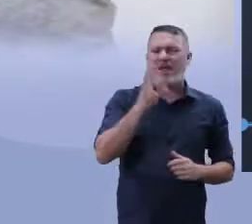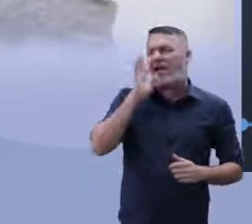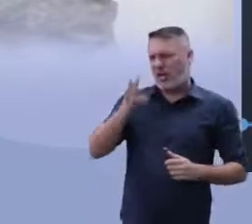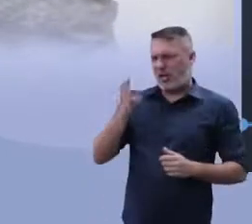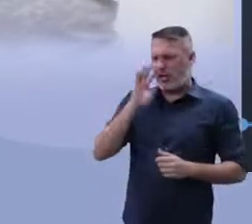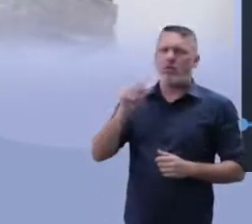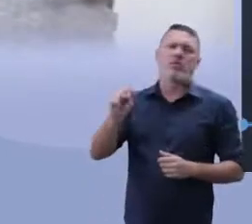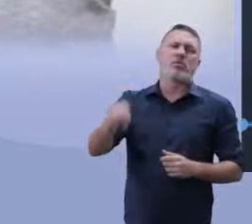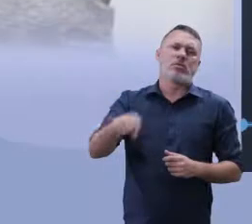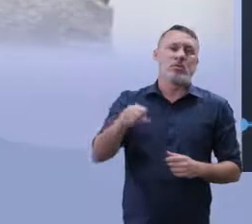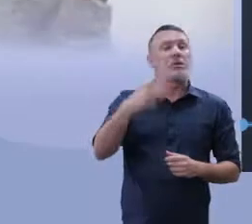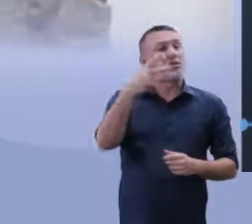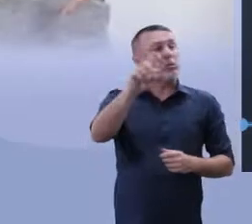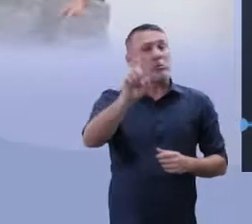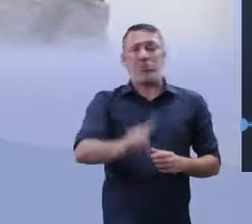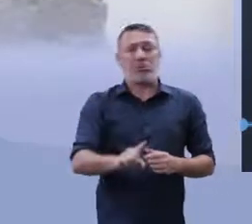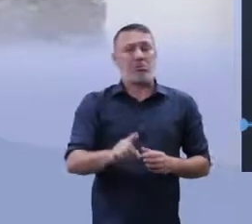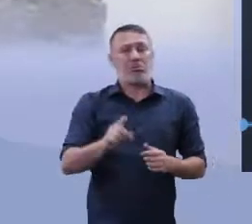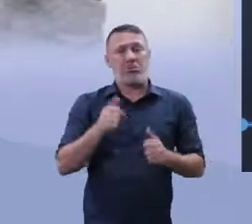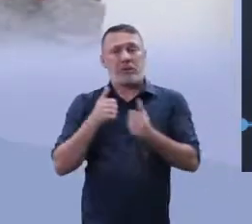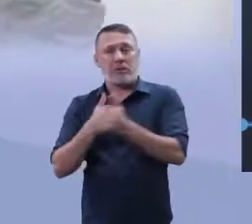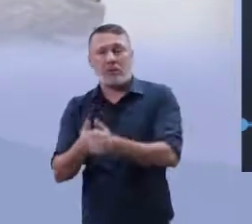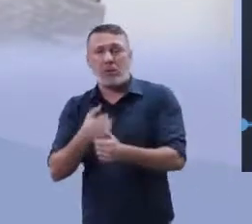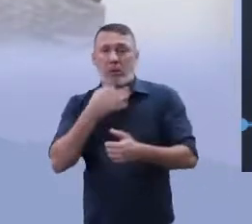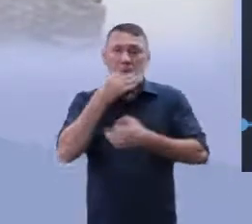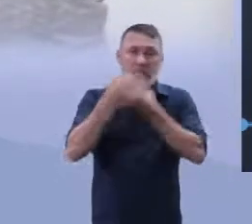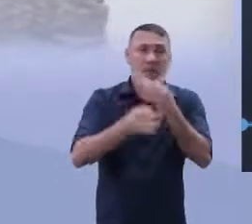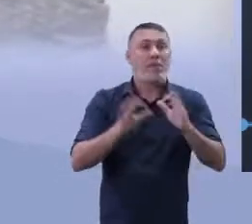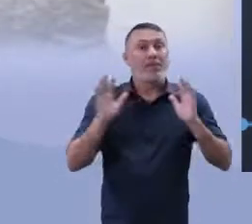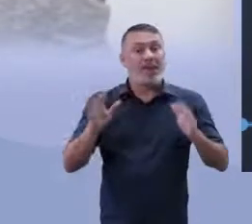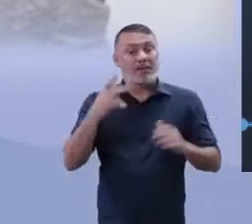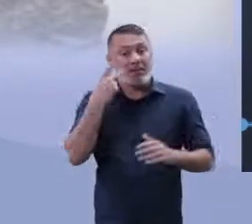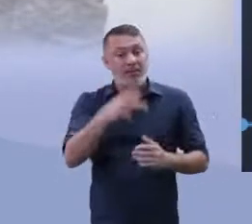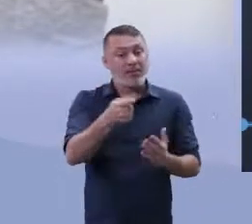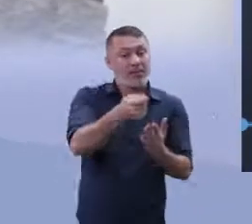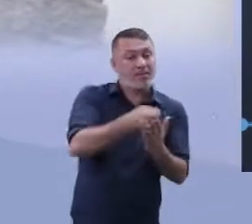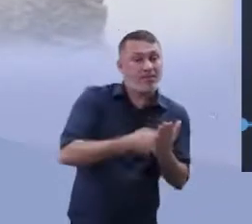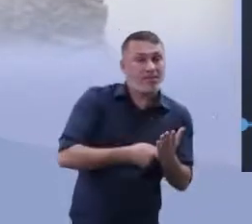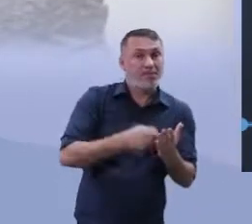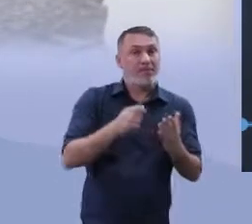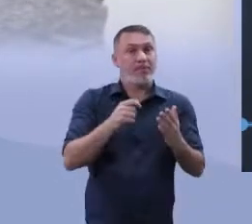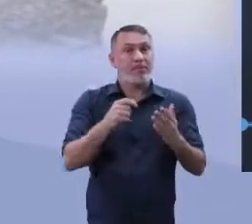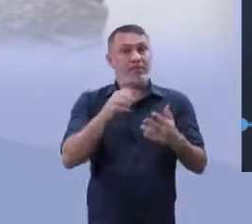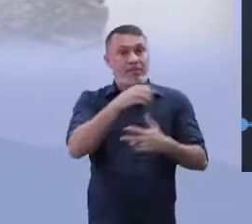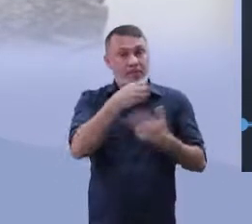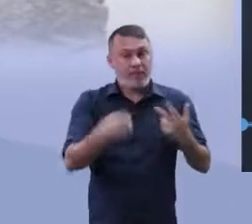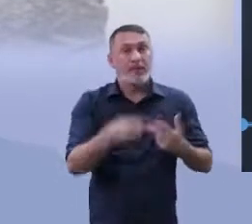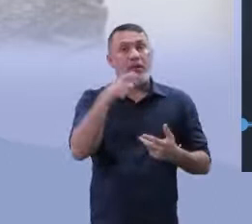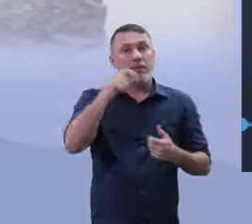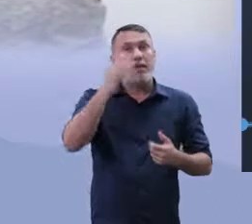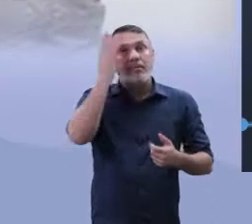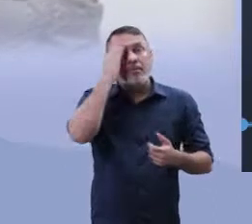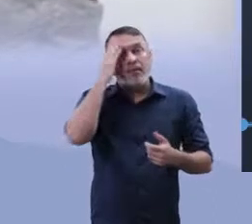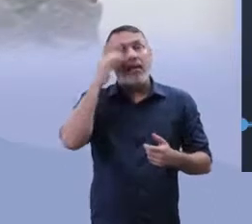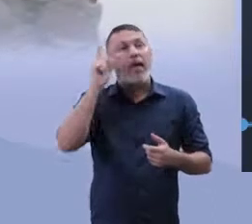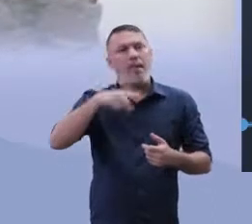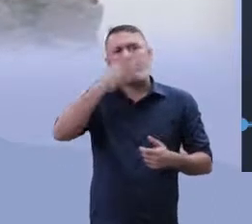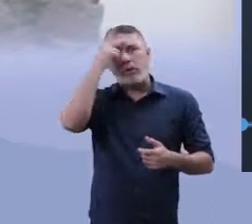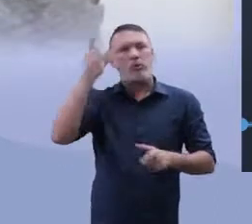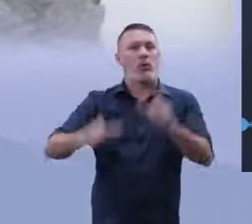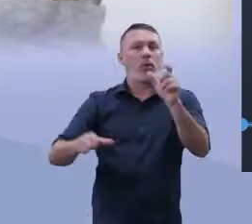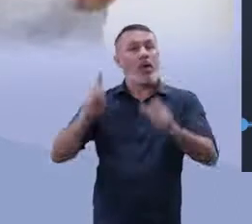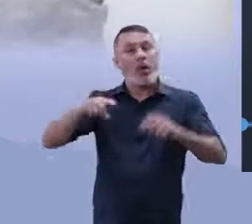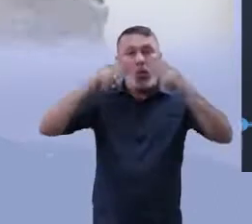vai existir e é seu direito, fica a seu critério seguir isso aí. Mas o caminho argumentativo mais fácil é você entender que são pessoas que estão